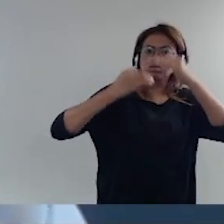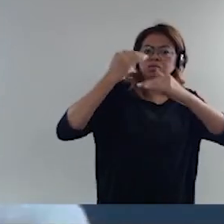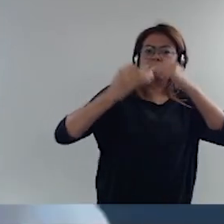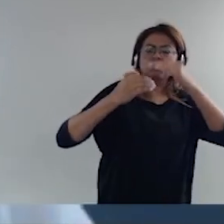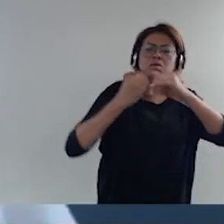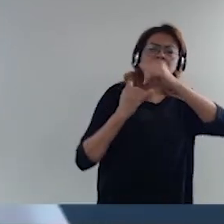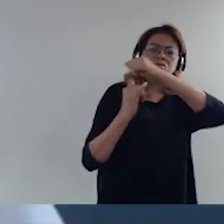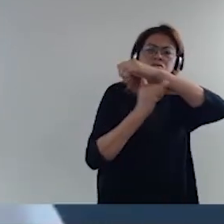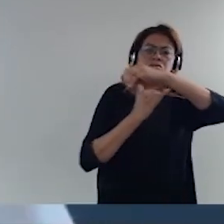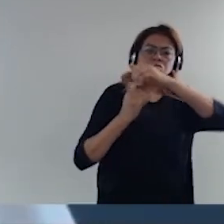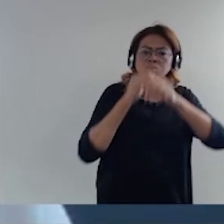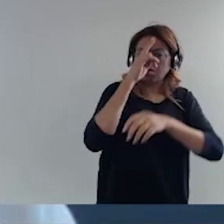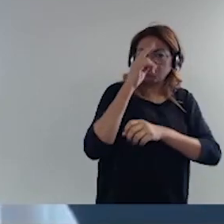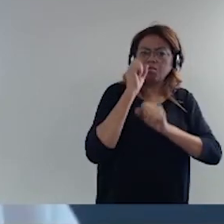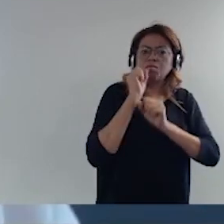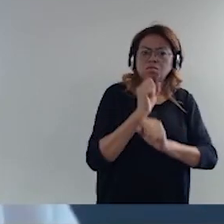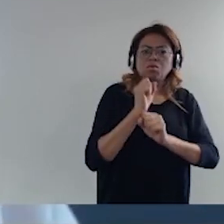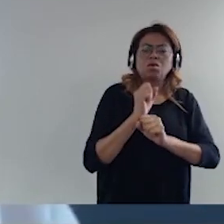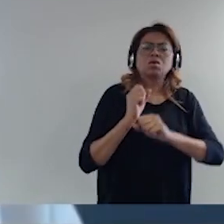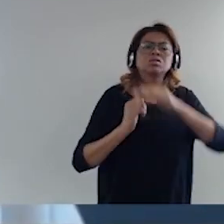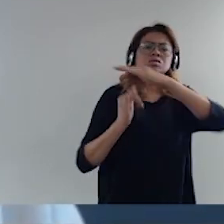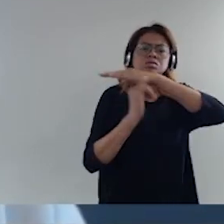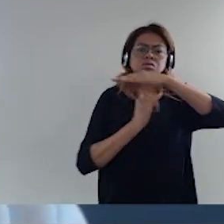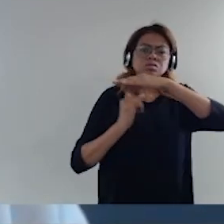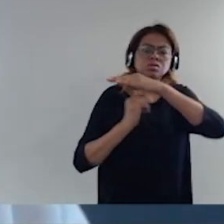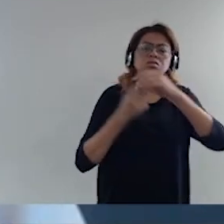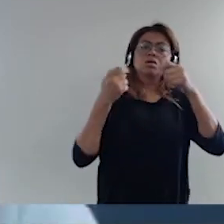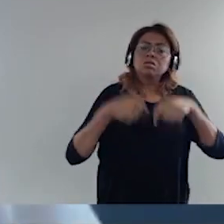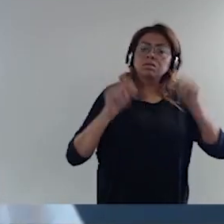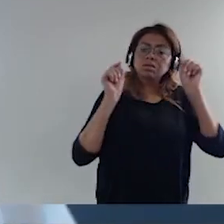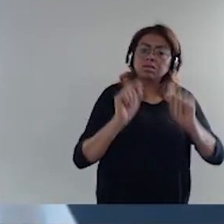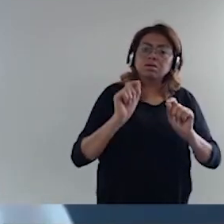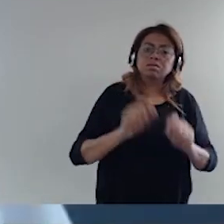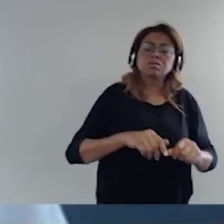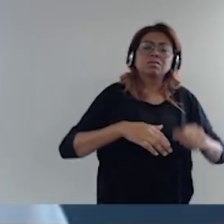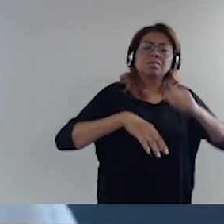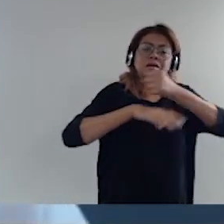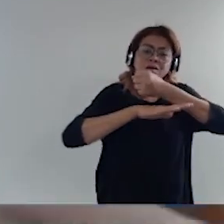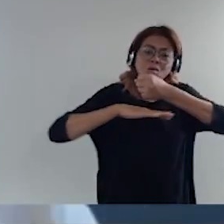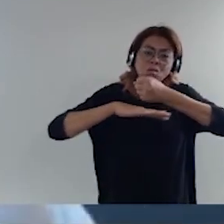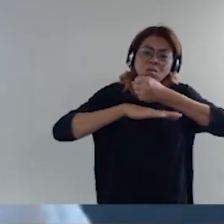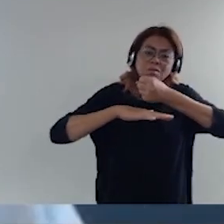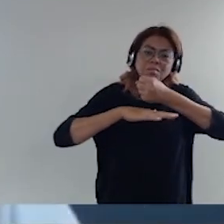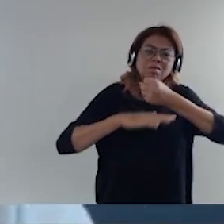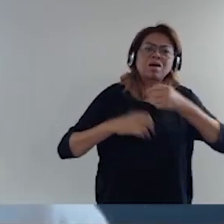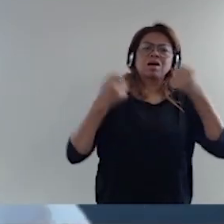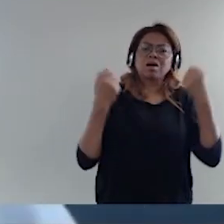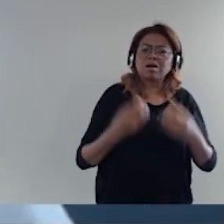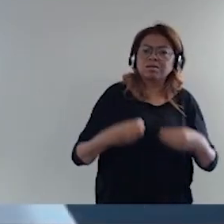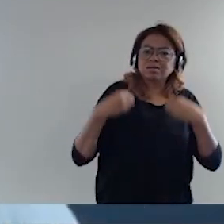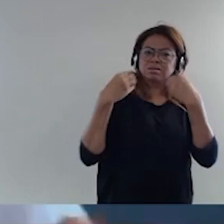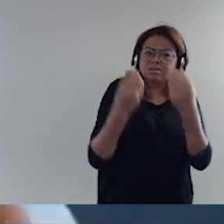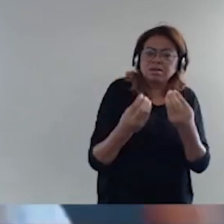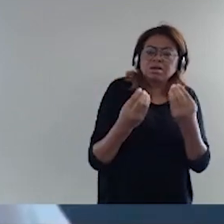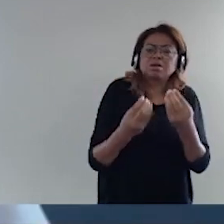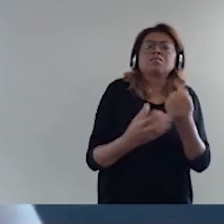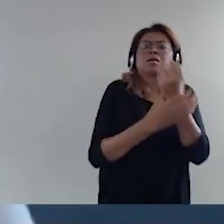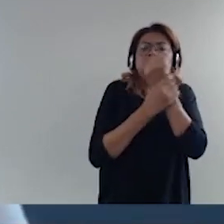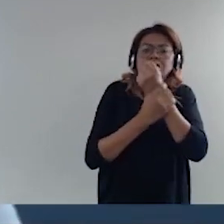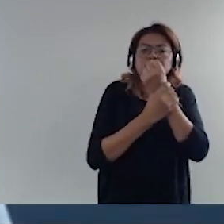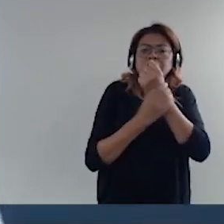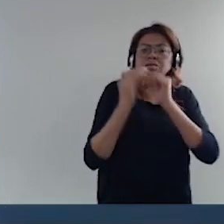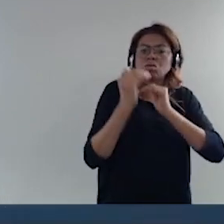instituições fortes, instituições que se equilibrem e que garantam a construção de uma